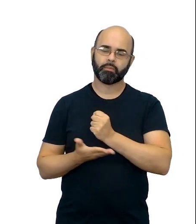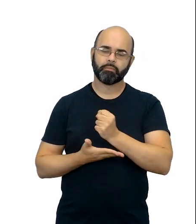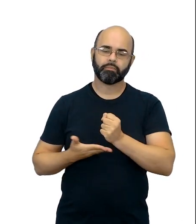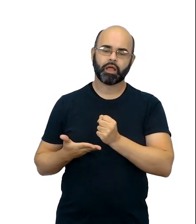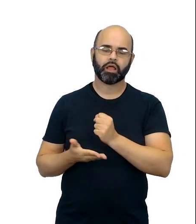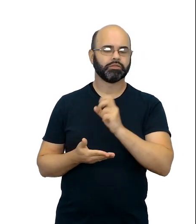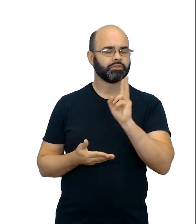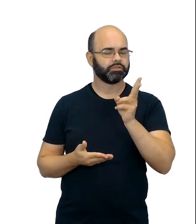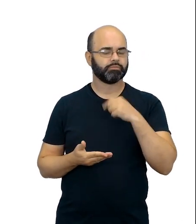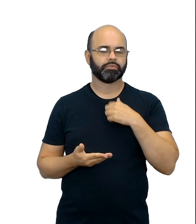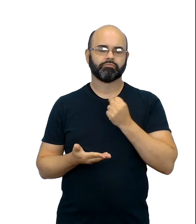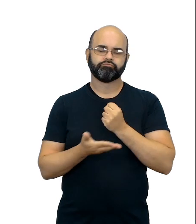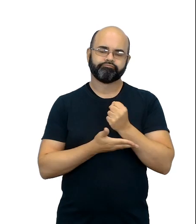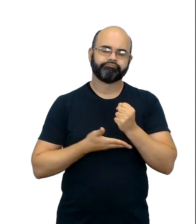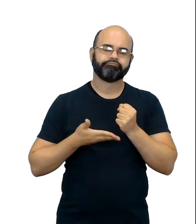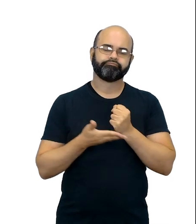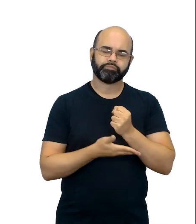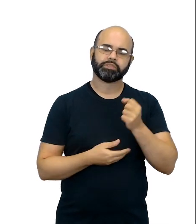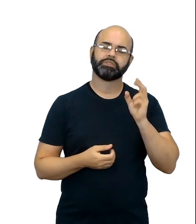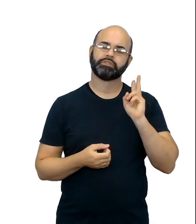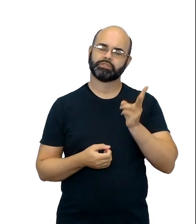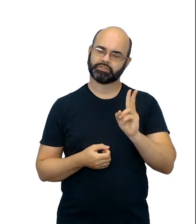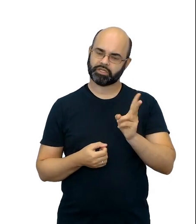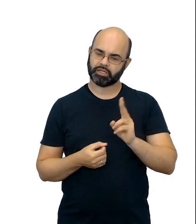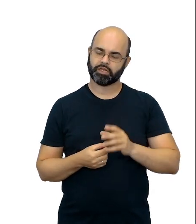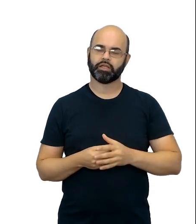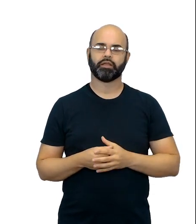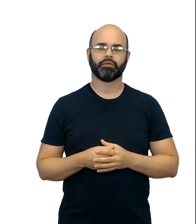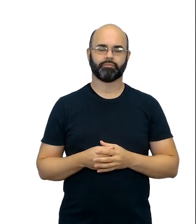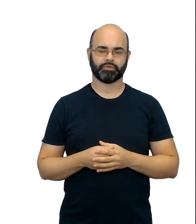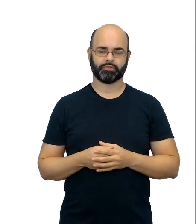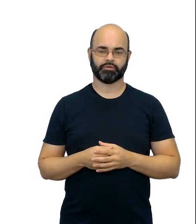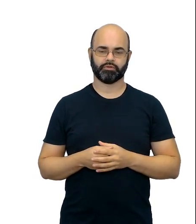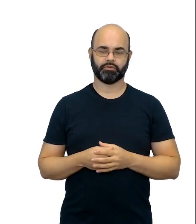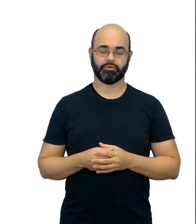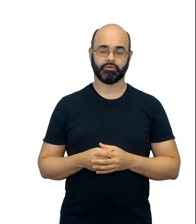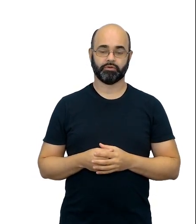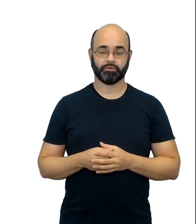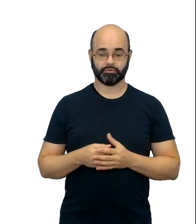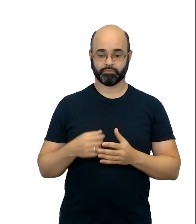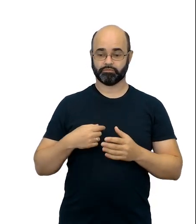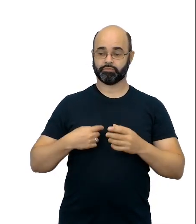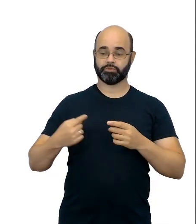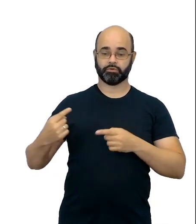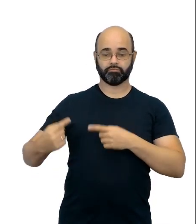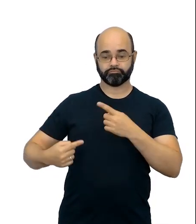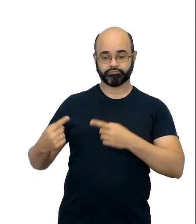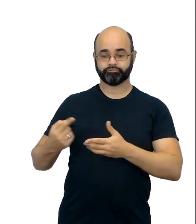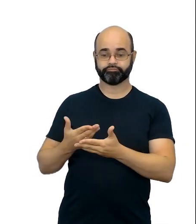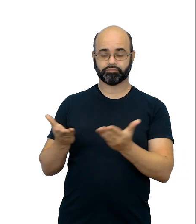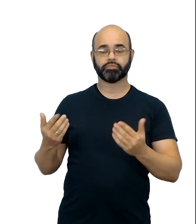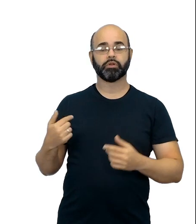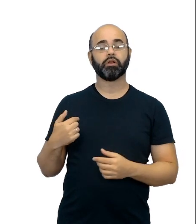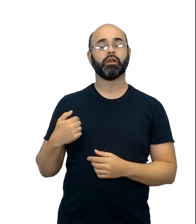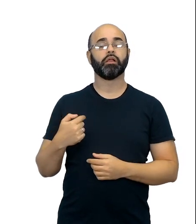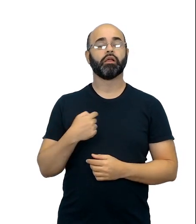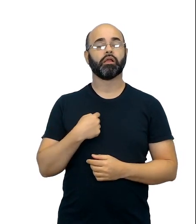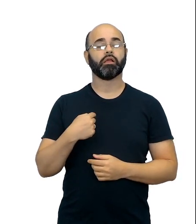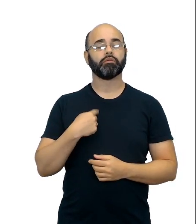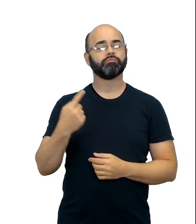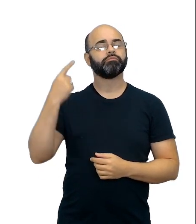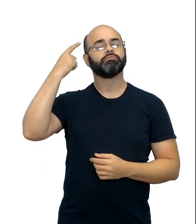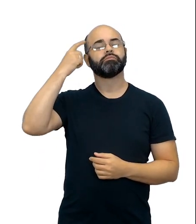e então, aí sim, colocar-me e posicionar-me diante das polêmicas, né? Dos assuntos difíceis de ser